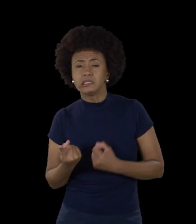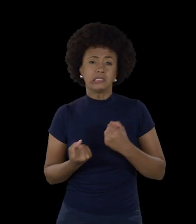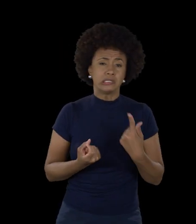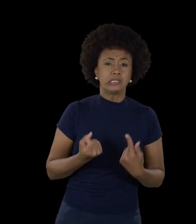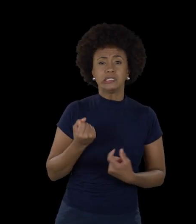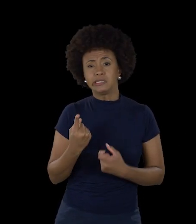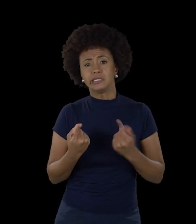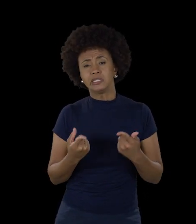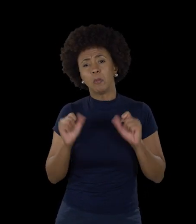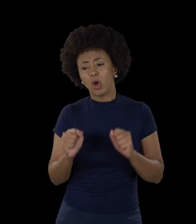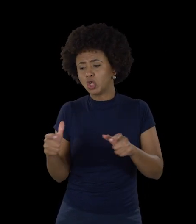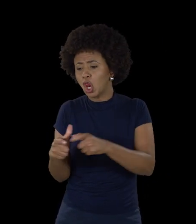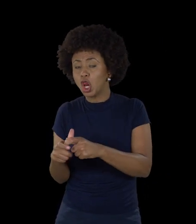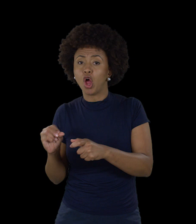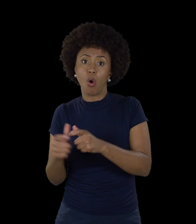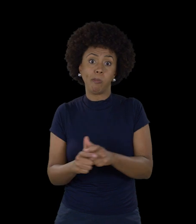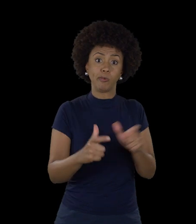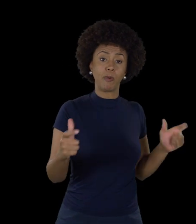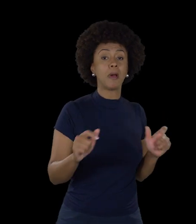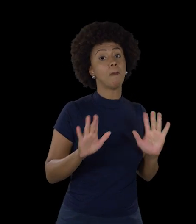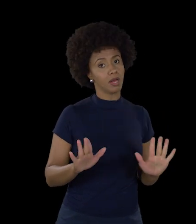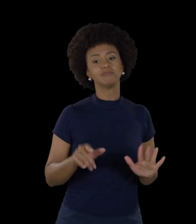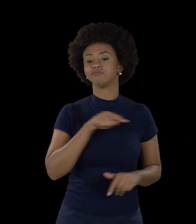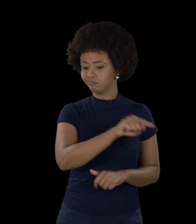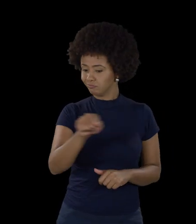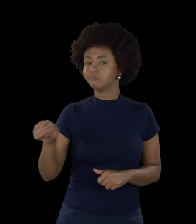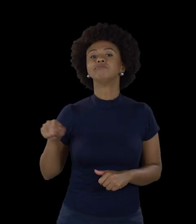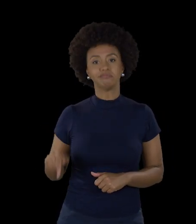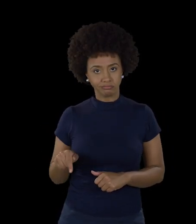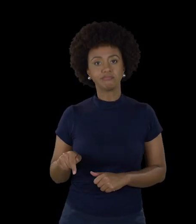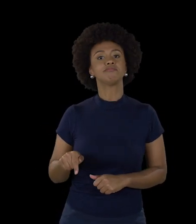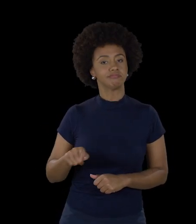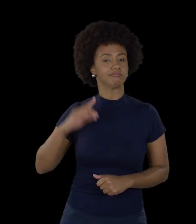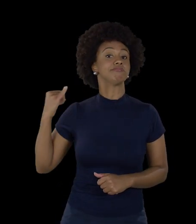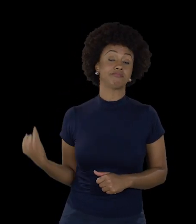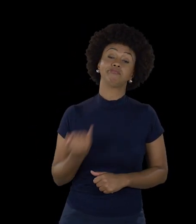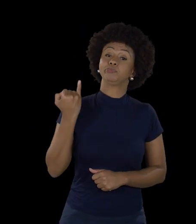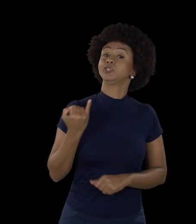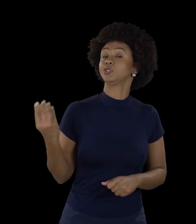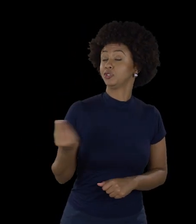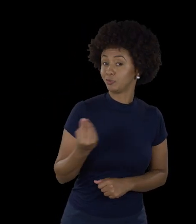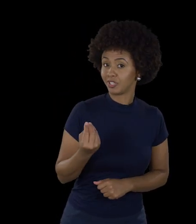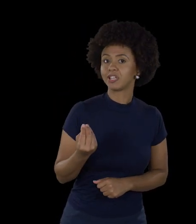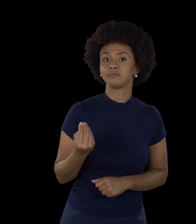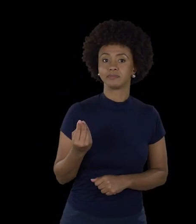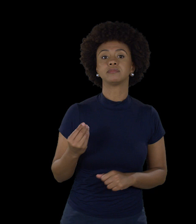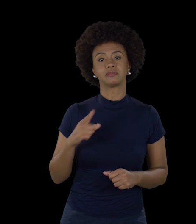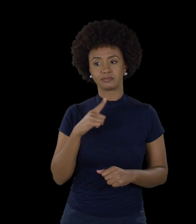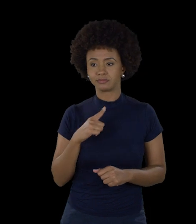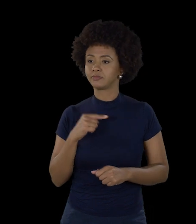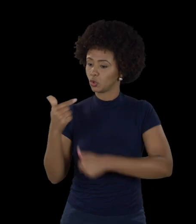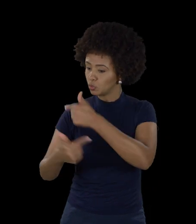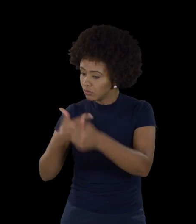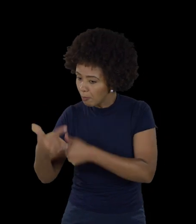maior, se configuram como parte fundamental na medida em que, além de todos os serviços ecossistêmicos, elas